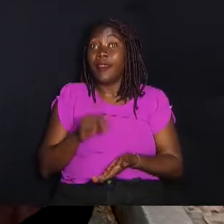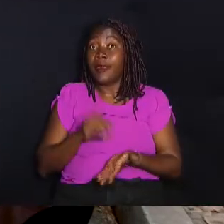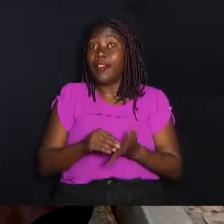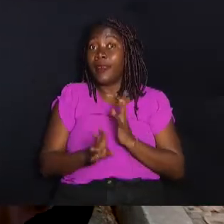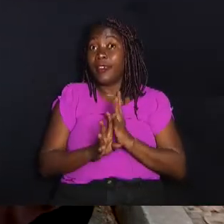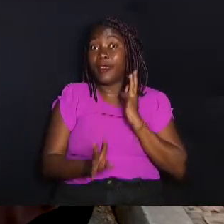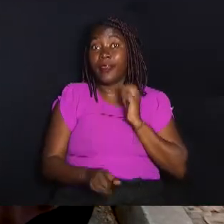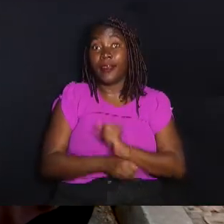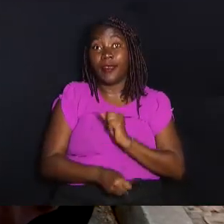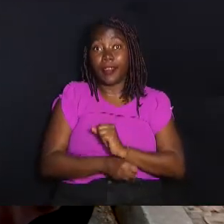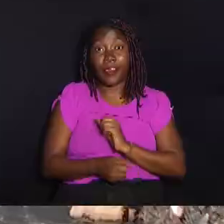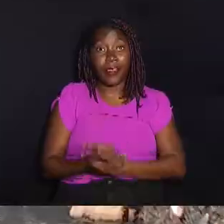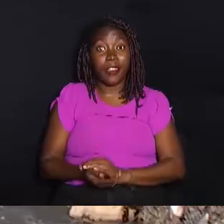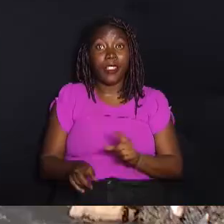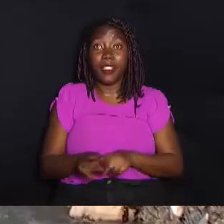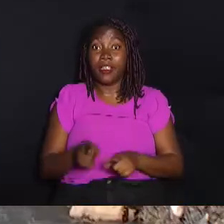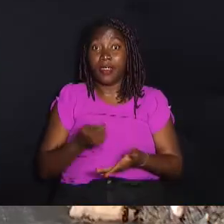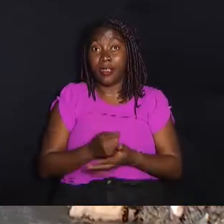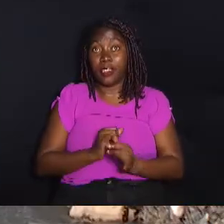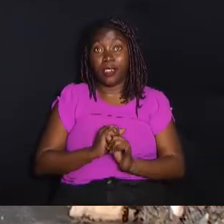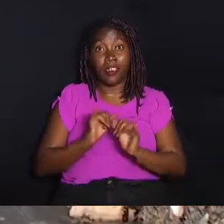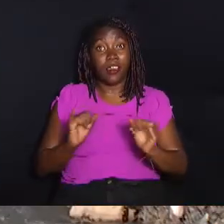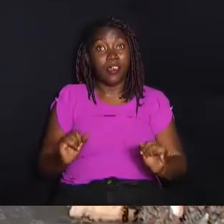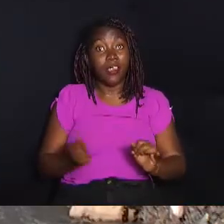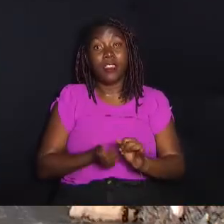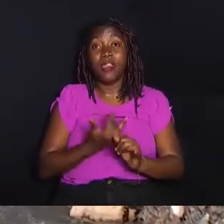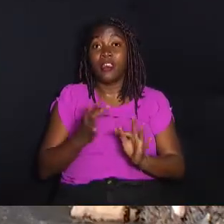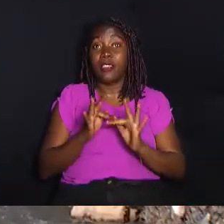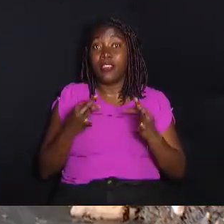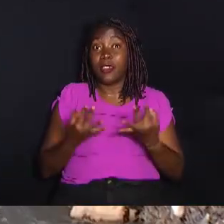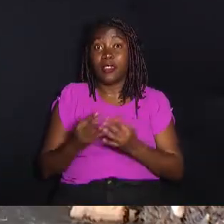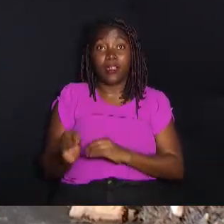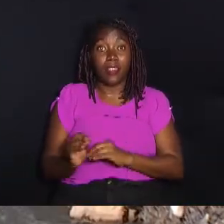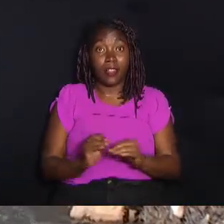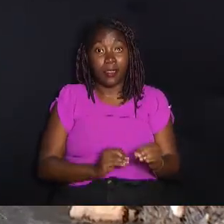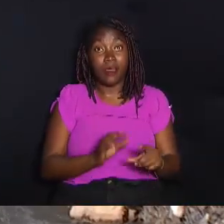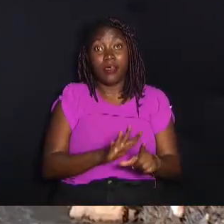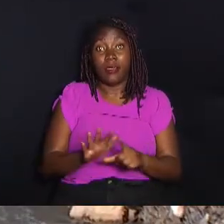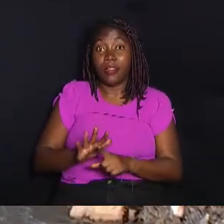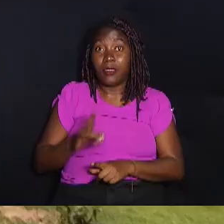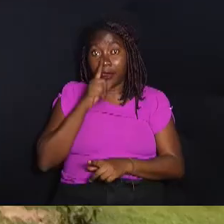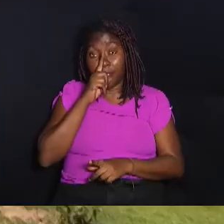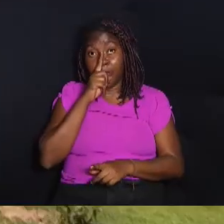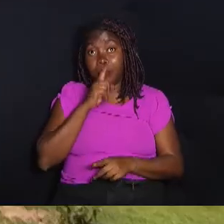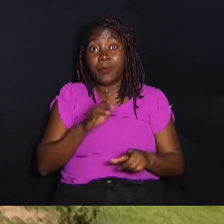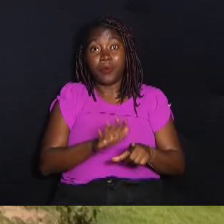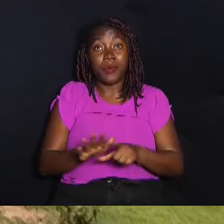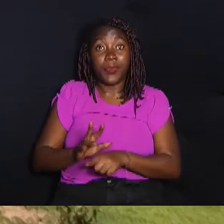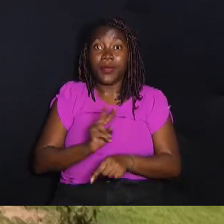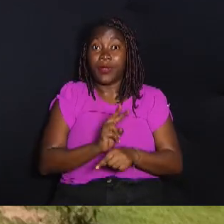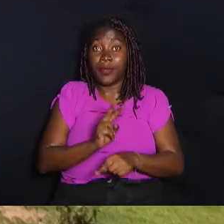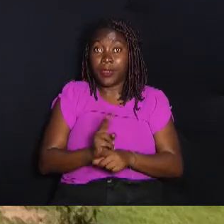na fila de espera por moradia também deverá ser comunicado o número de famílias removidas de áreas de risco e